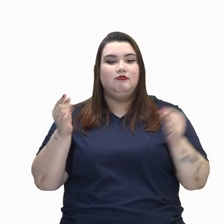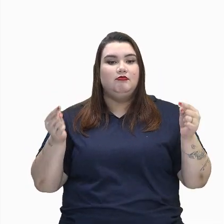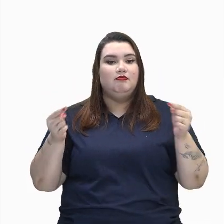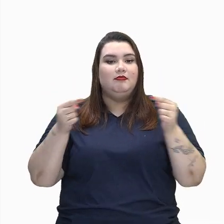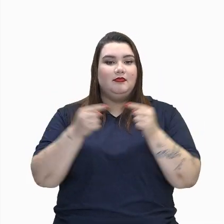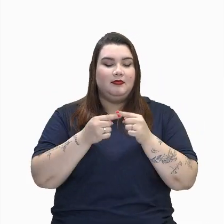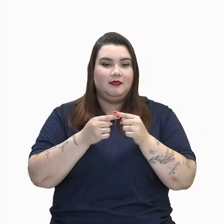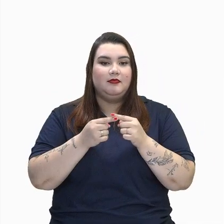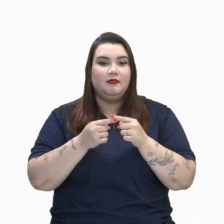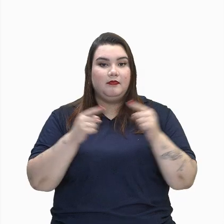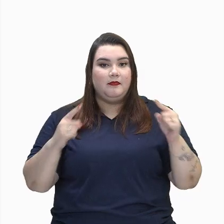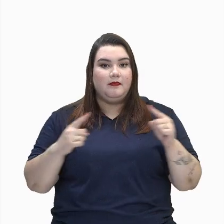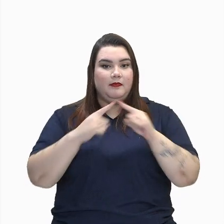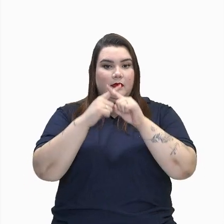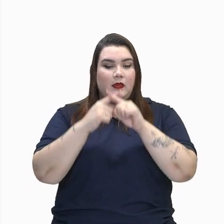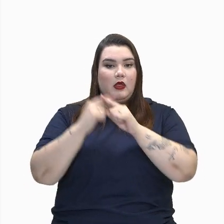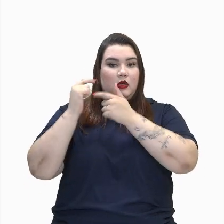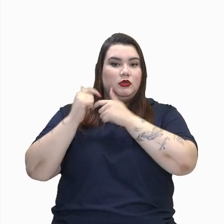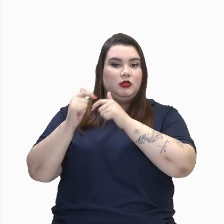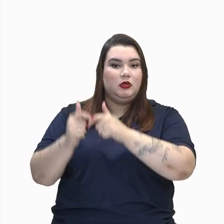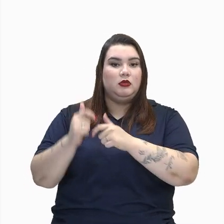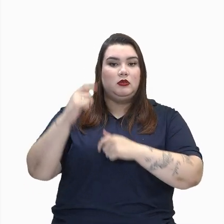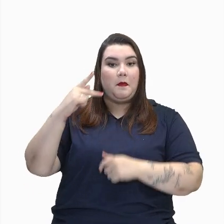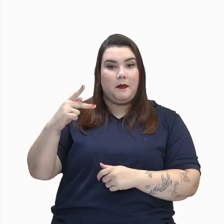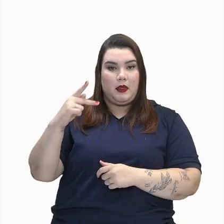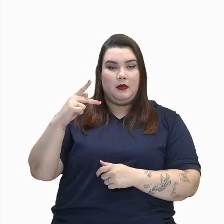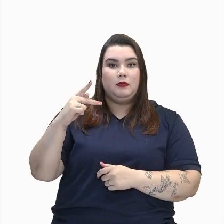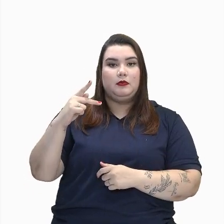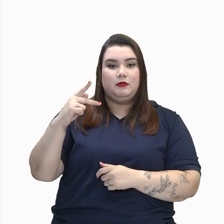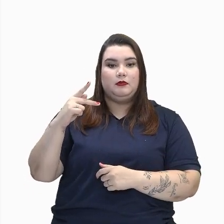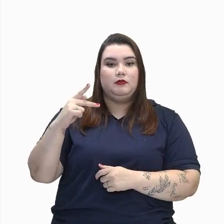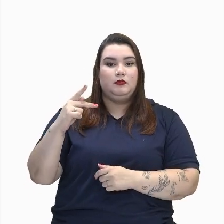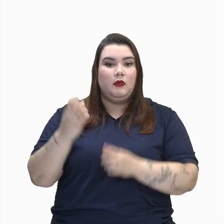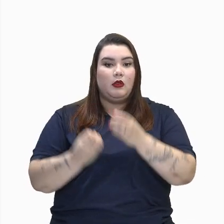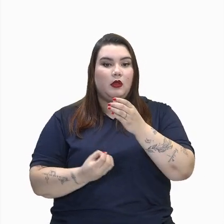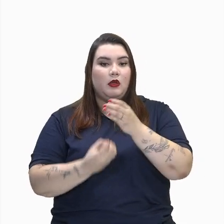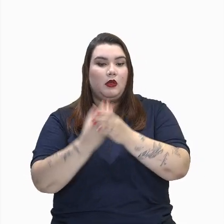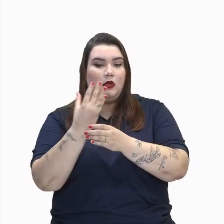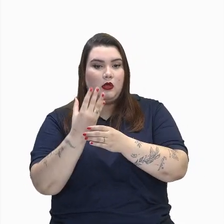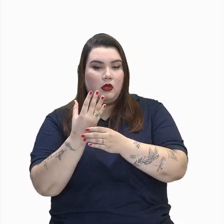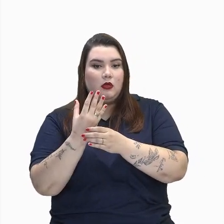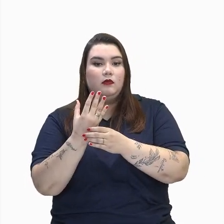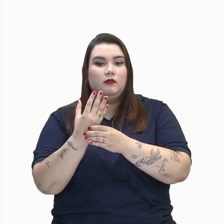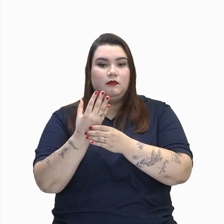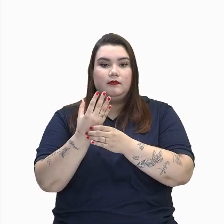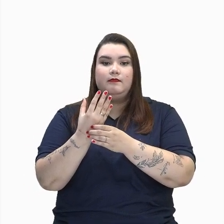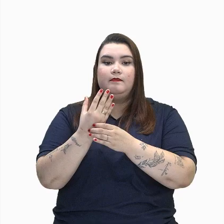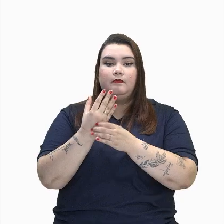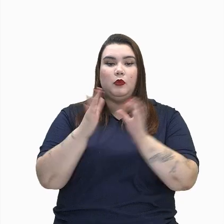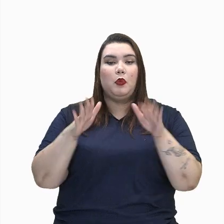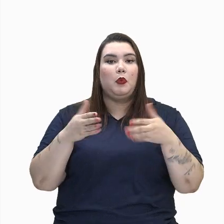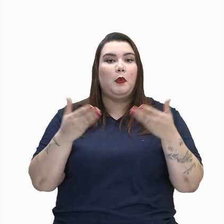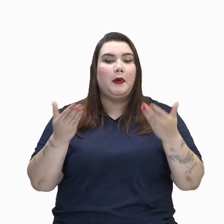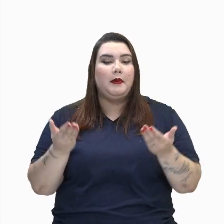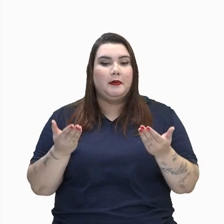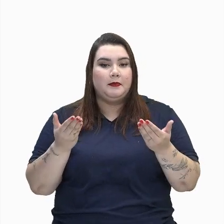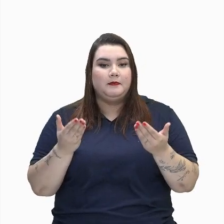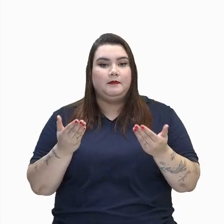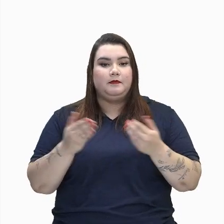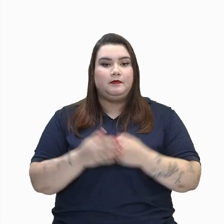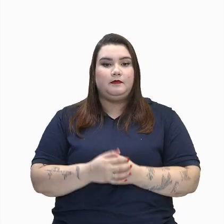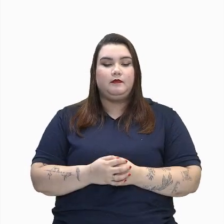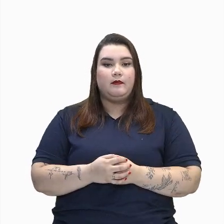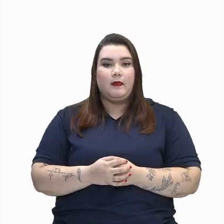nossa geração P, ou seja, geração parental de indivíduos puros. O cruzamento dessa geração, ele resultou